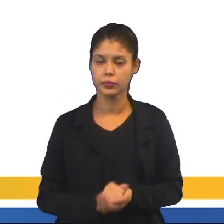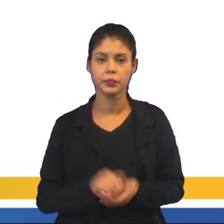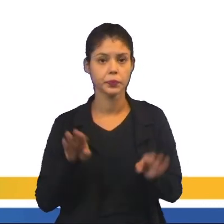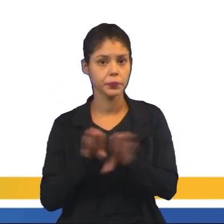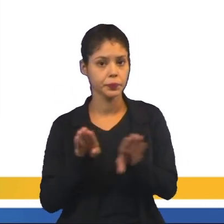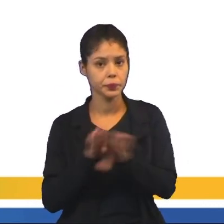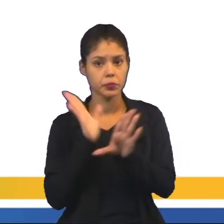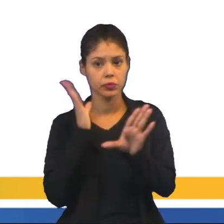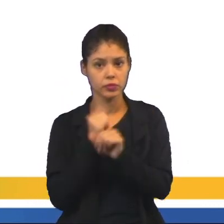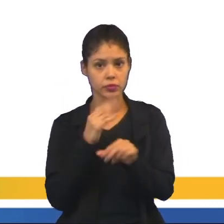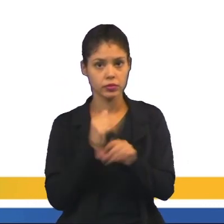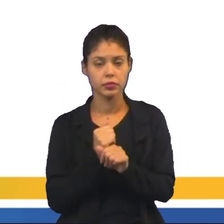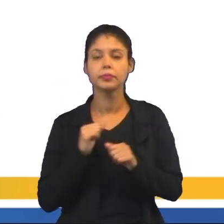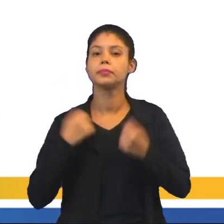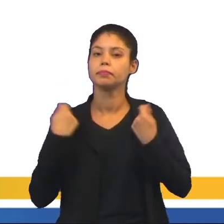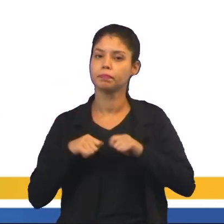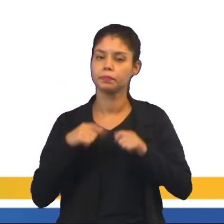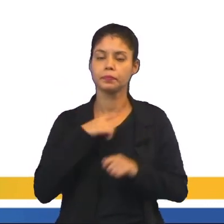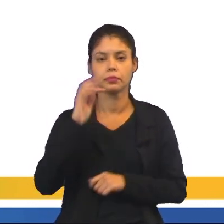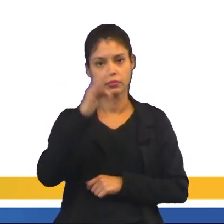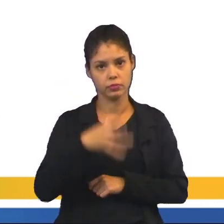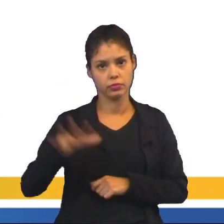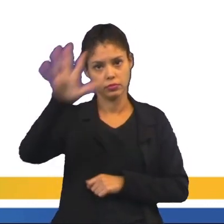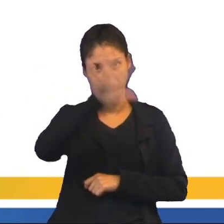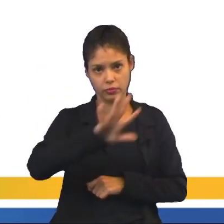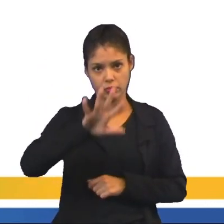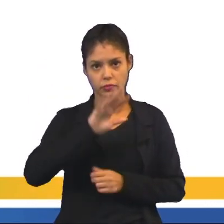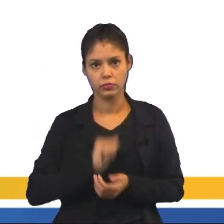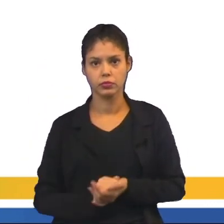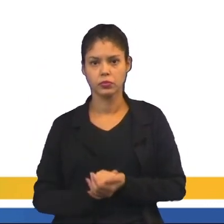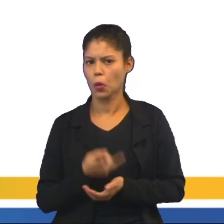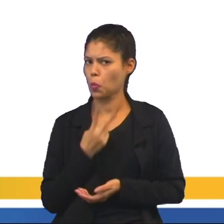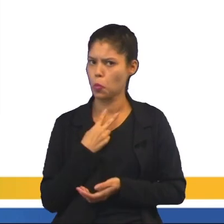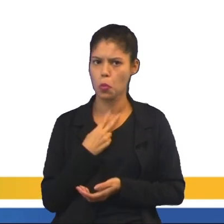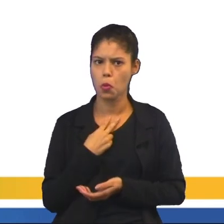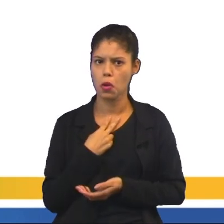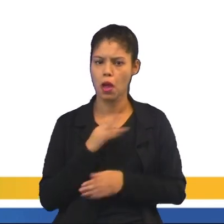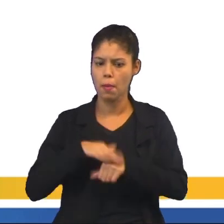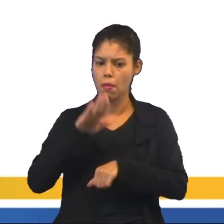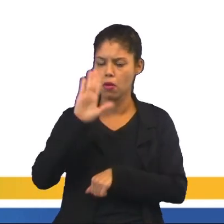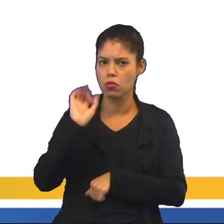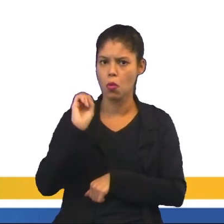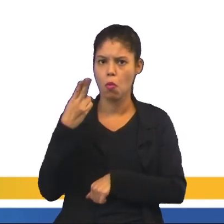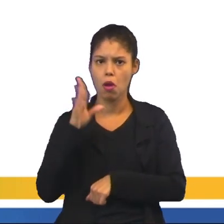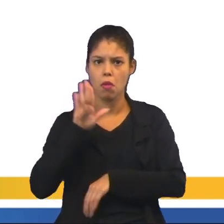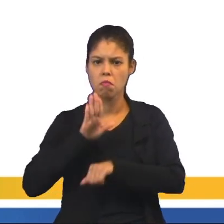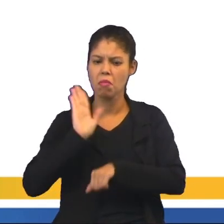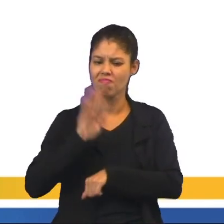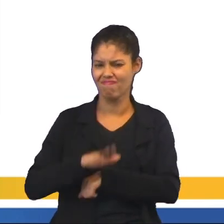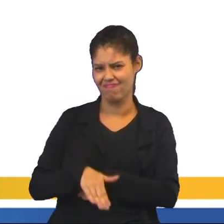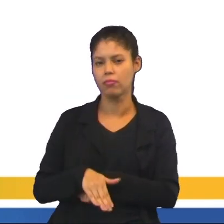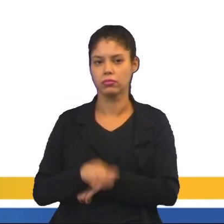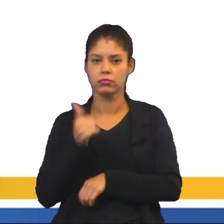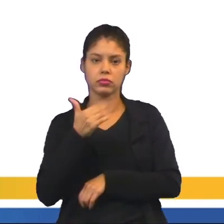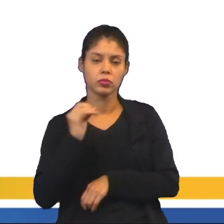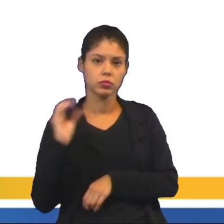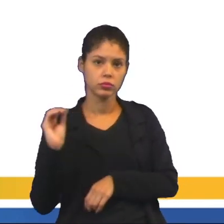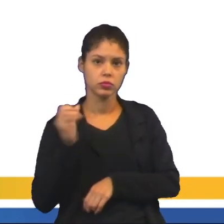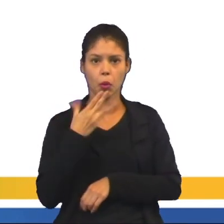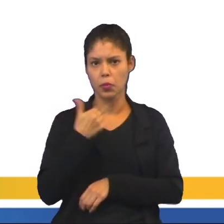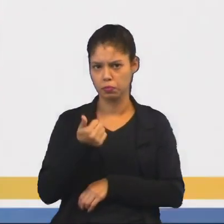tem que ser também total. Ela não pode chegar a mais ou a menos de 100. Tudo bem?